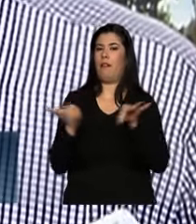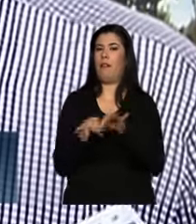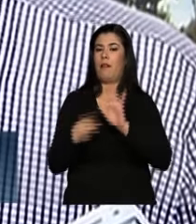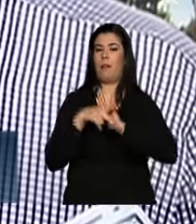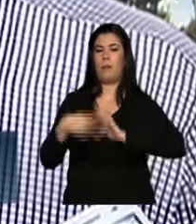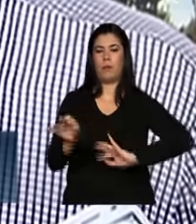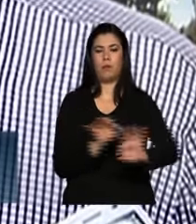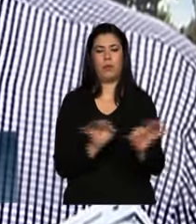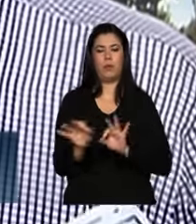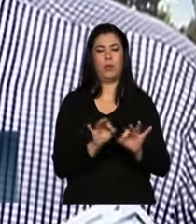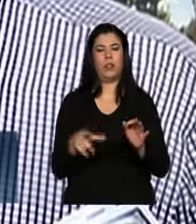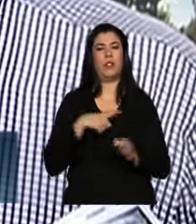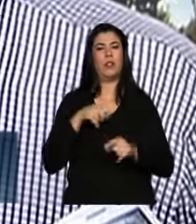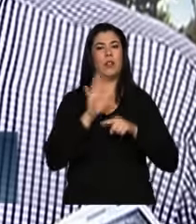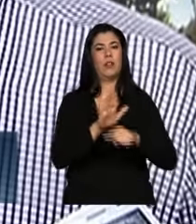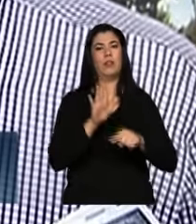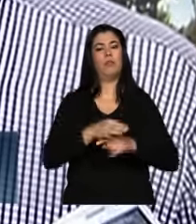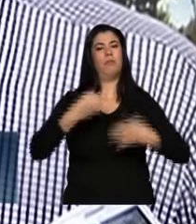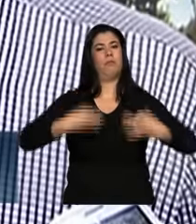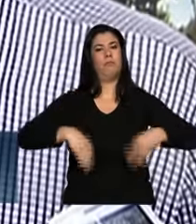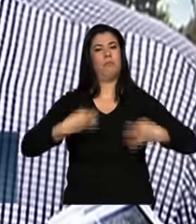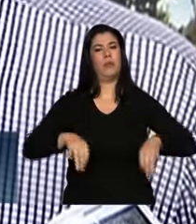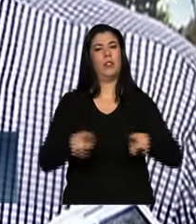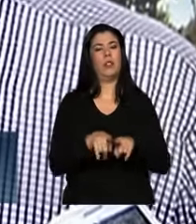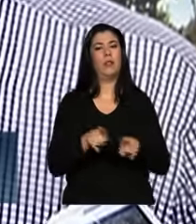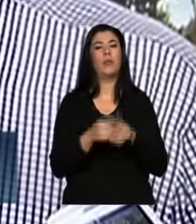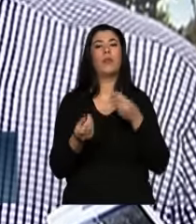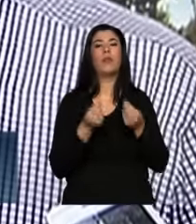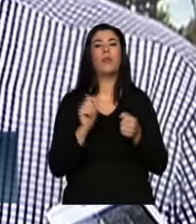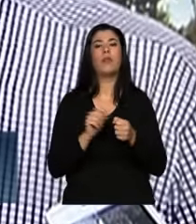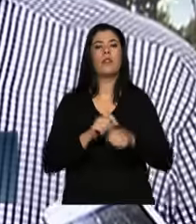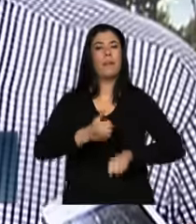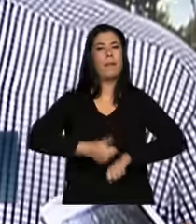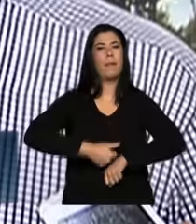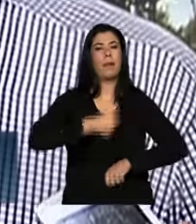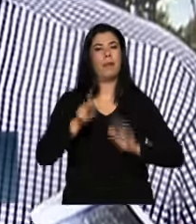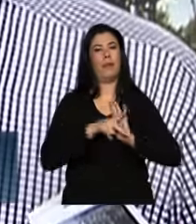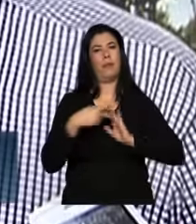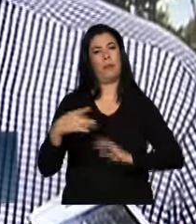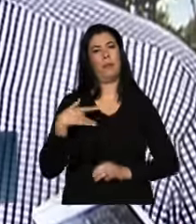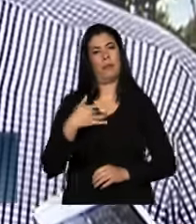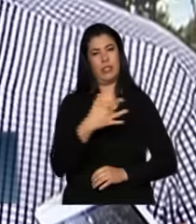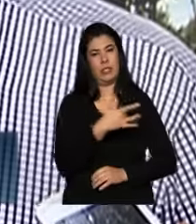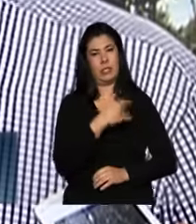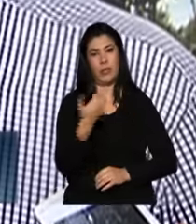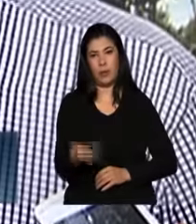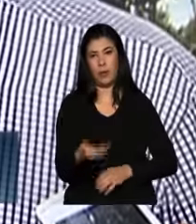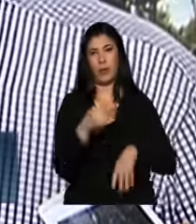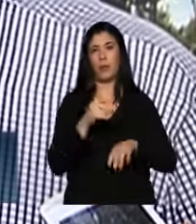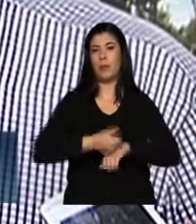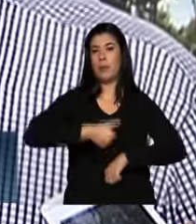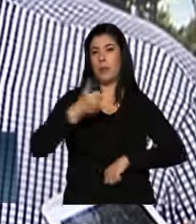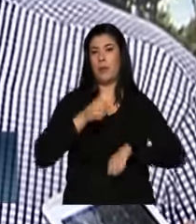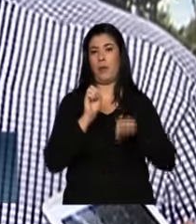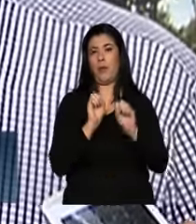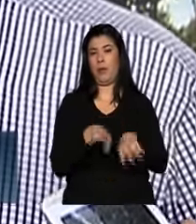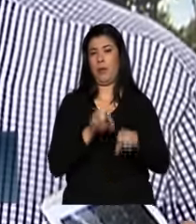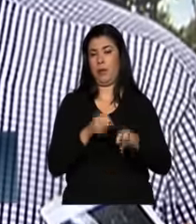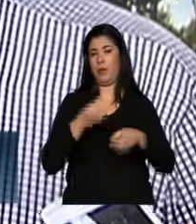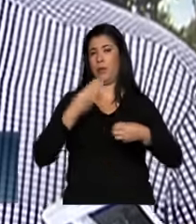estruturado, ele contribui com certeza com a melhoria da saúde do nosso município, da educação do nosso